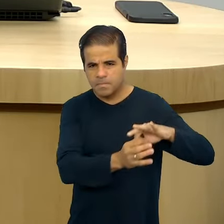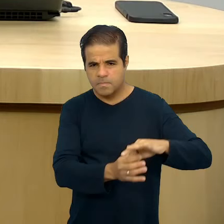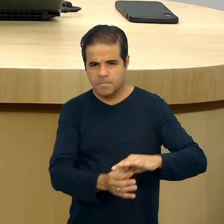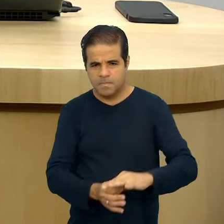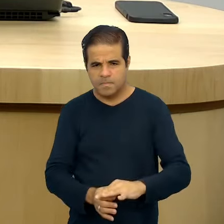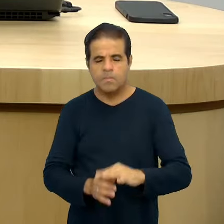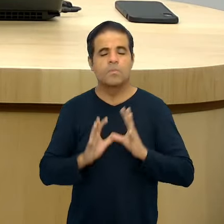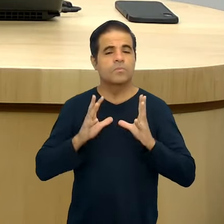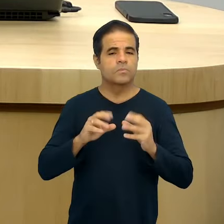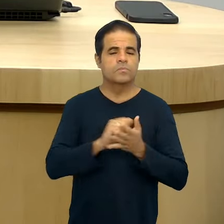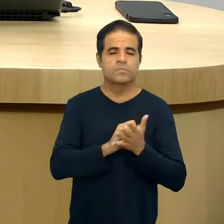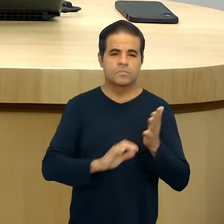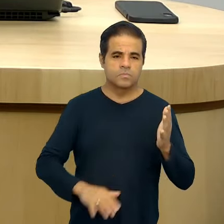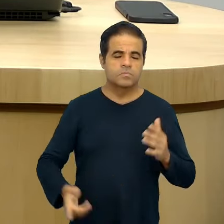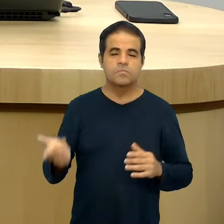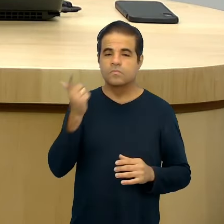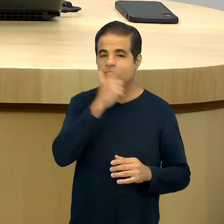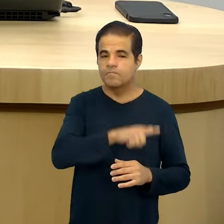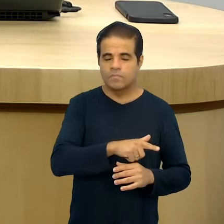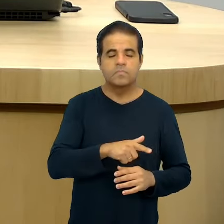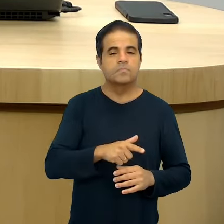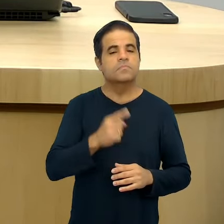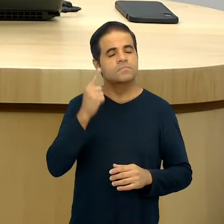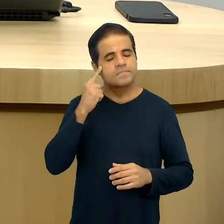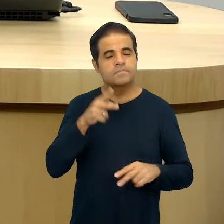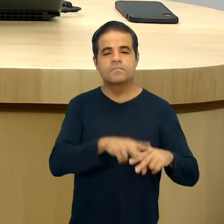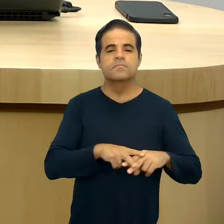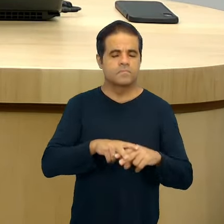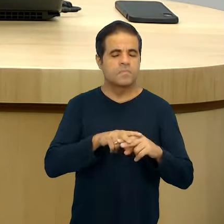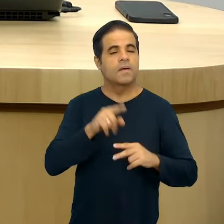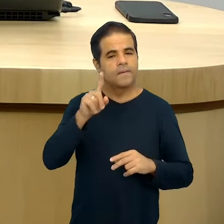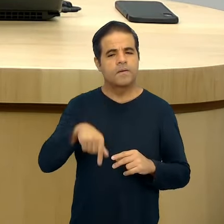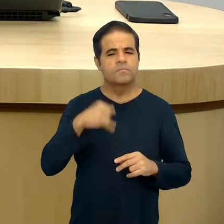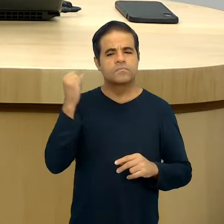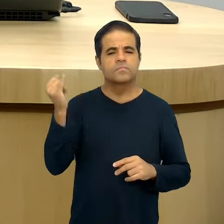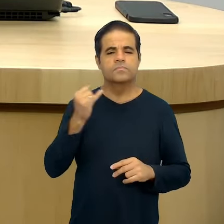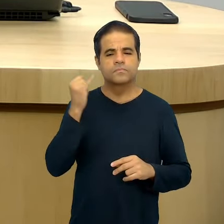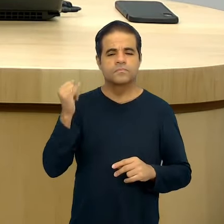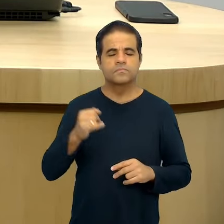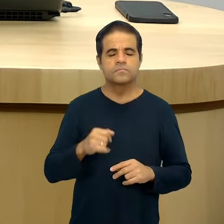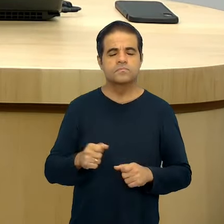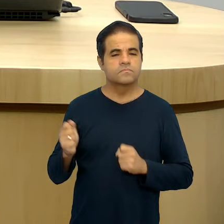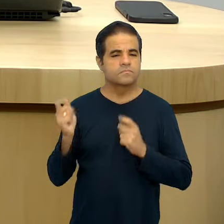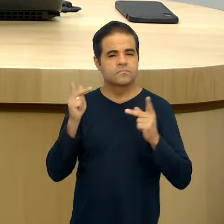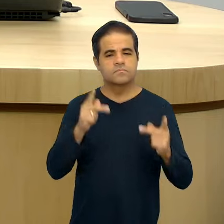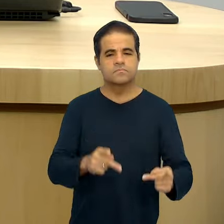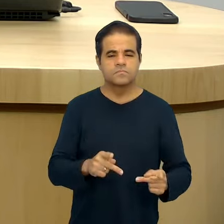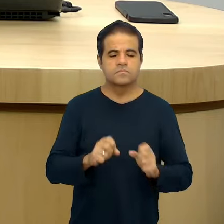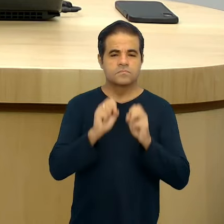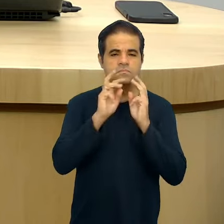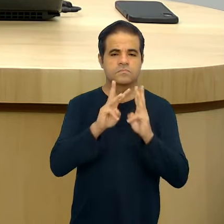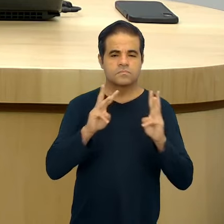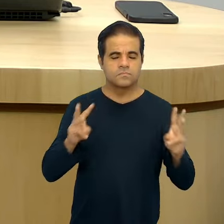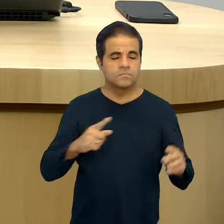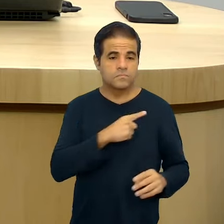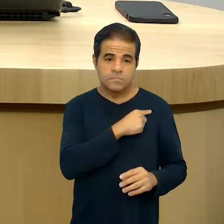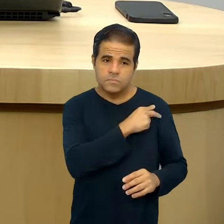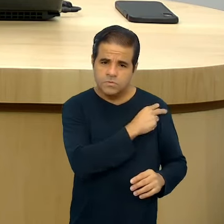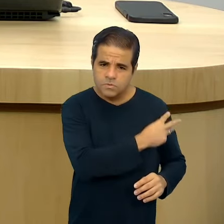do mapa, a gente consegue fazer alguma retomada. Então, é muito importante, né, essa visitação aí ao site do Novo Ensino